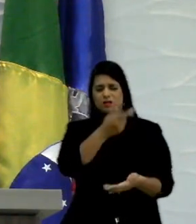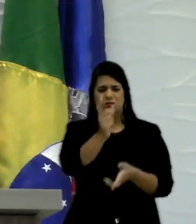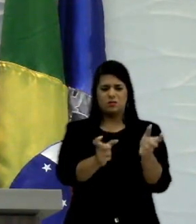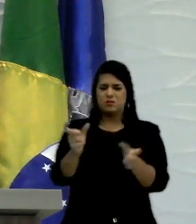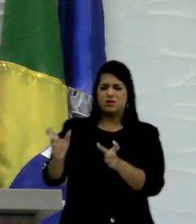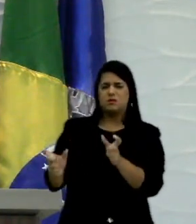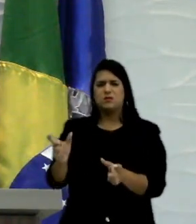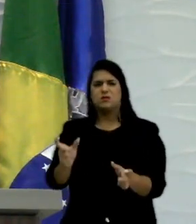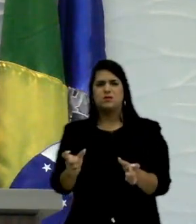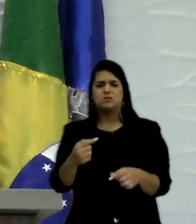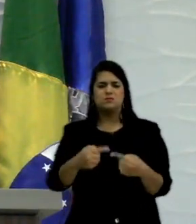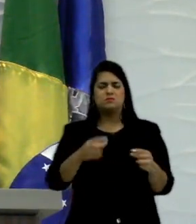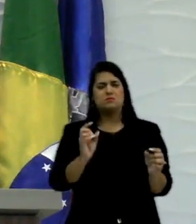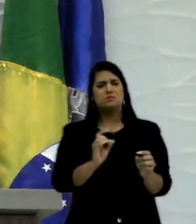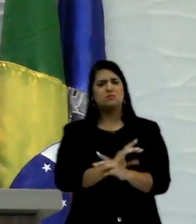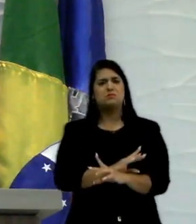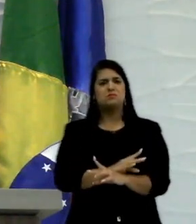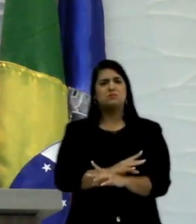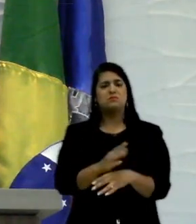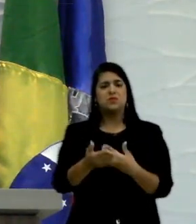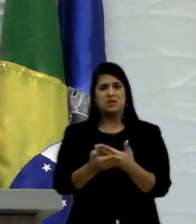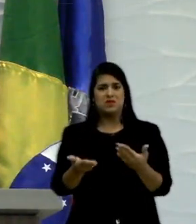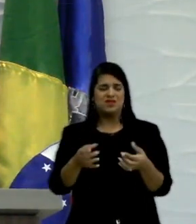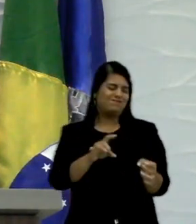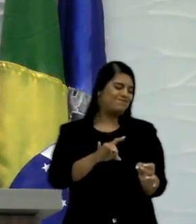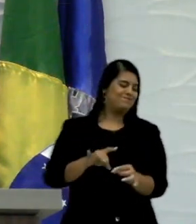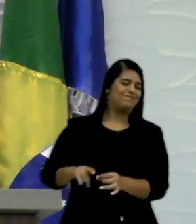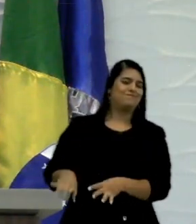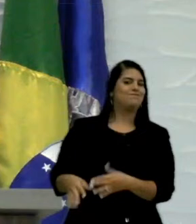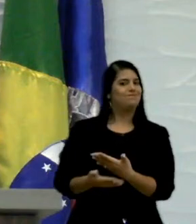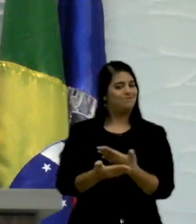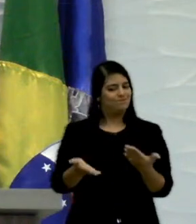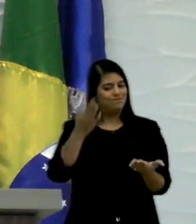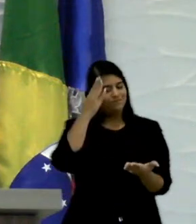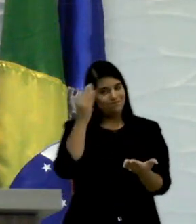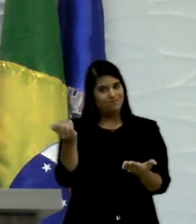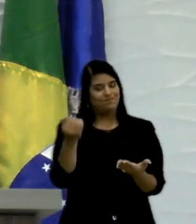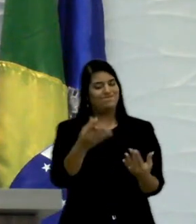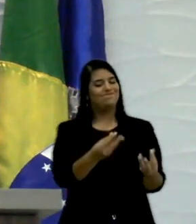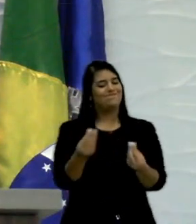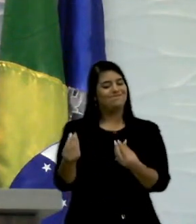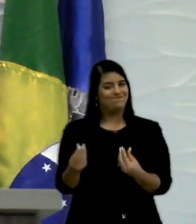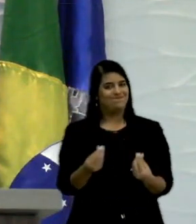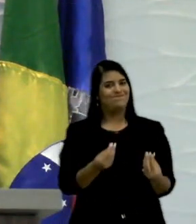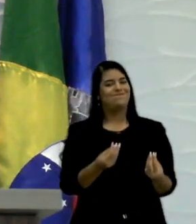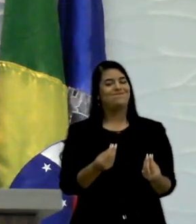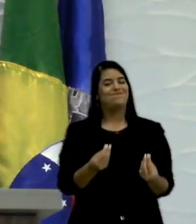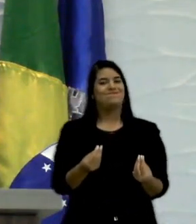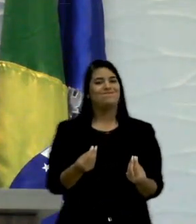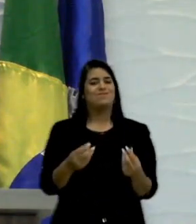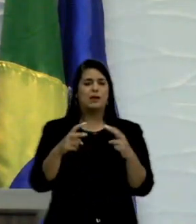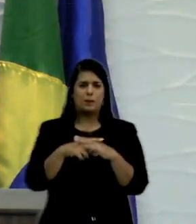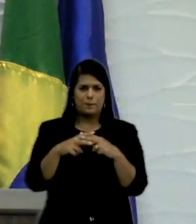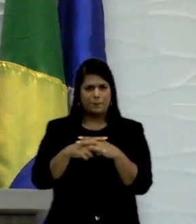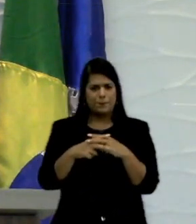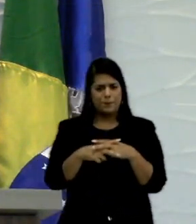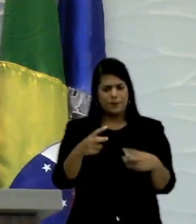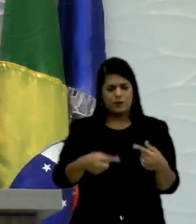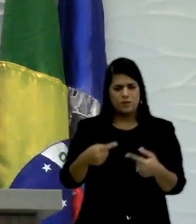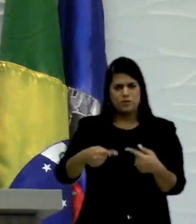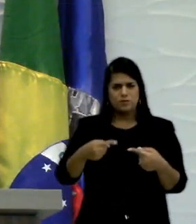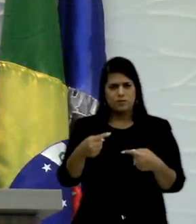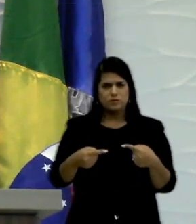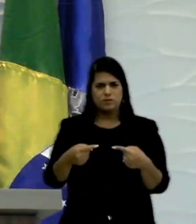vocês. Quando termina a política, vocês são abandonados, vocês já sabem disso. Muita gente que está brigando com a política aqui,